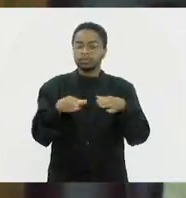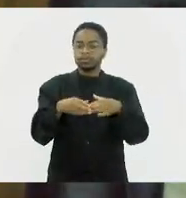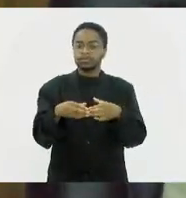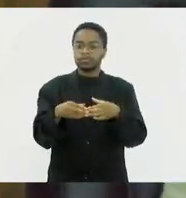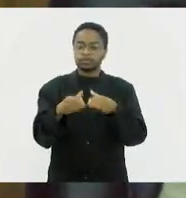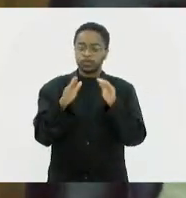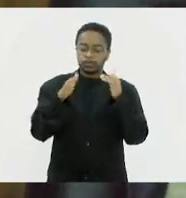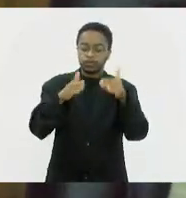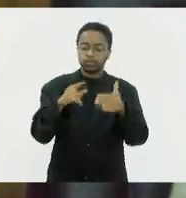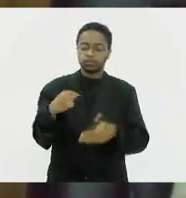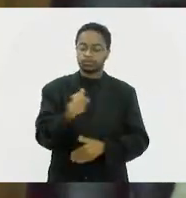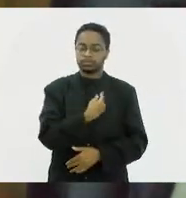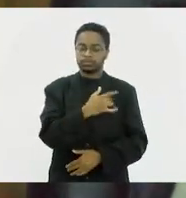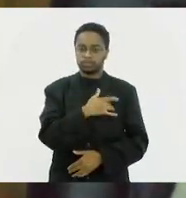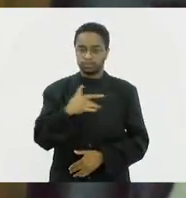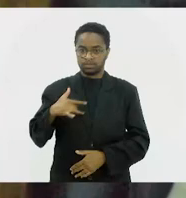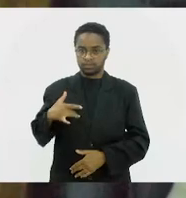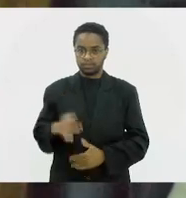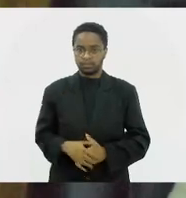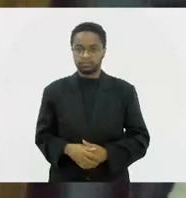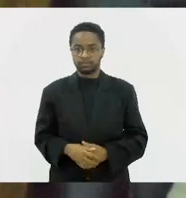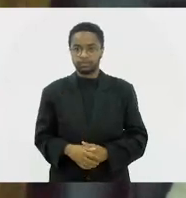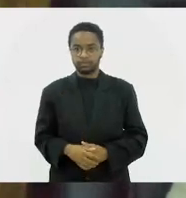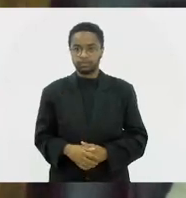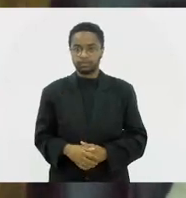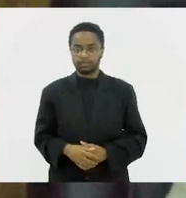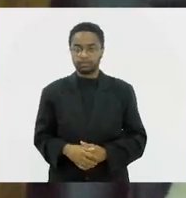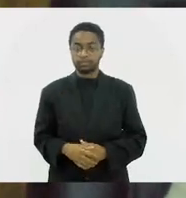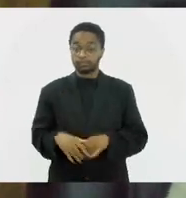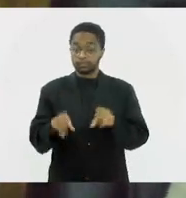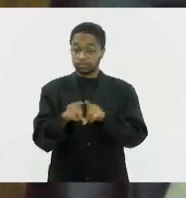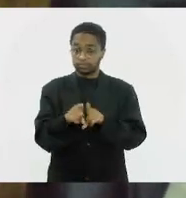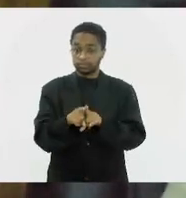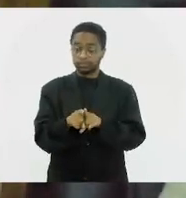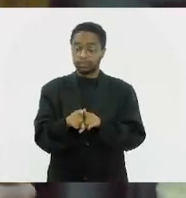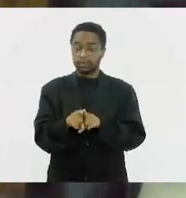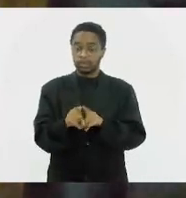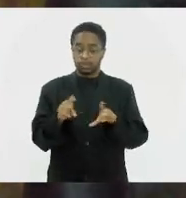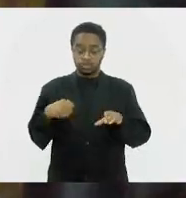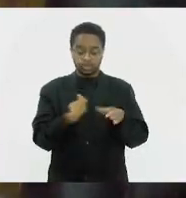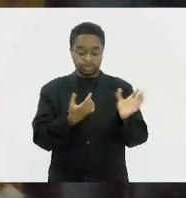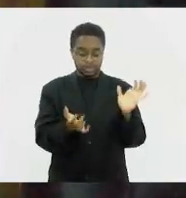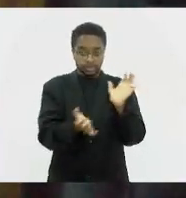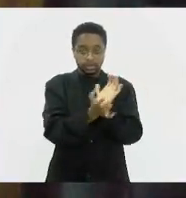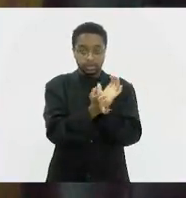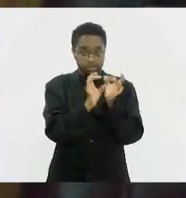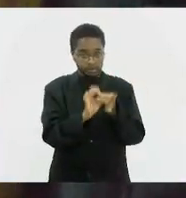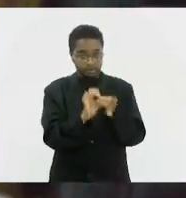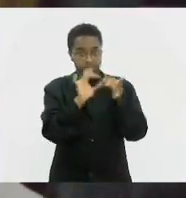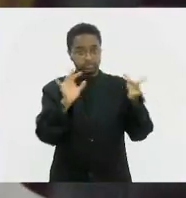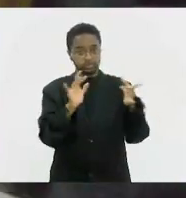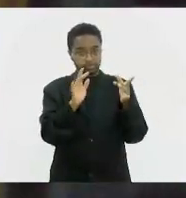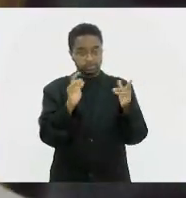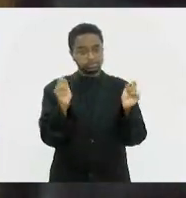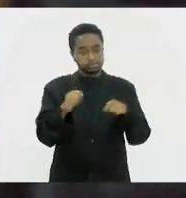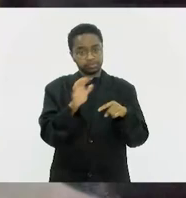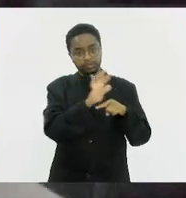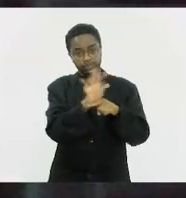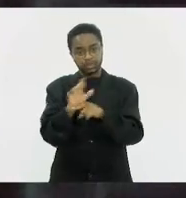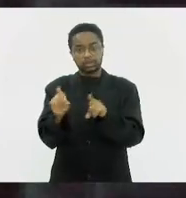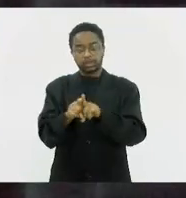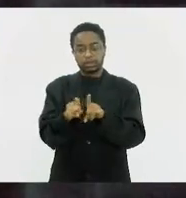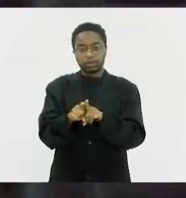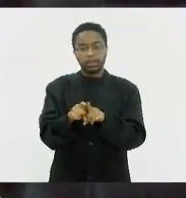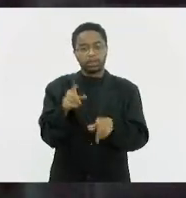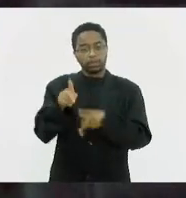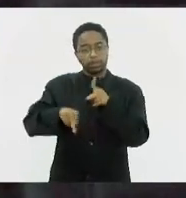saúde. Eu coloco também a nossa rede à disposição, né? Hoje a gente tem, aí pra, na população, no